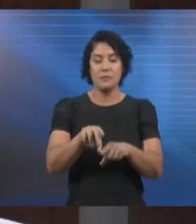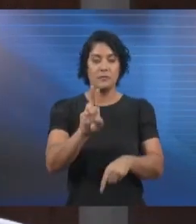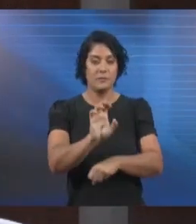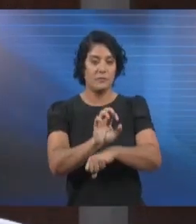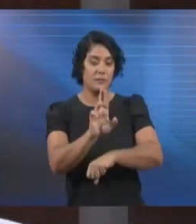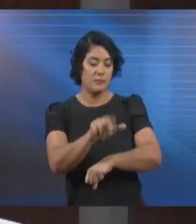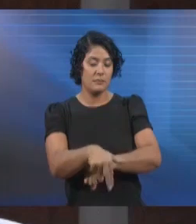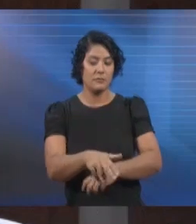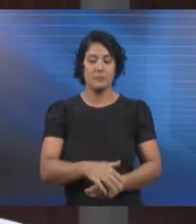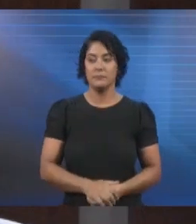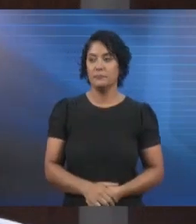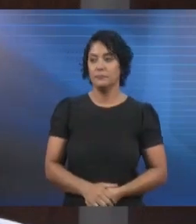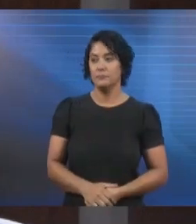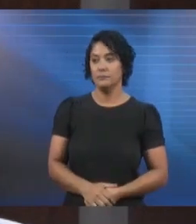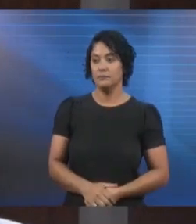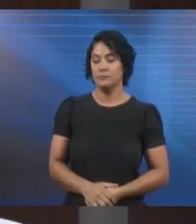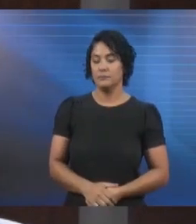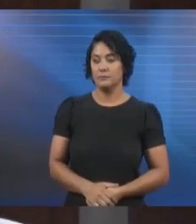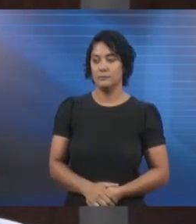Grande do